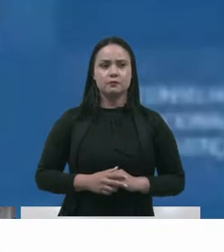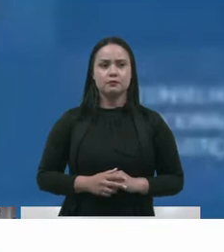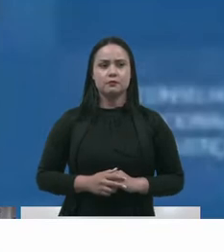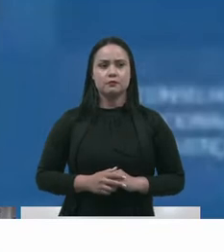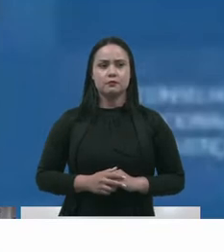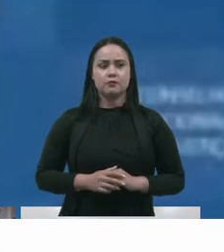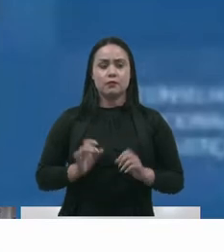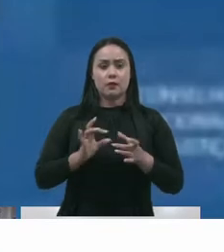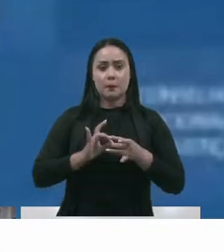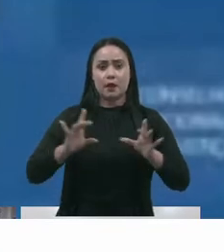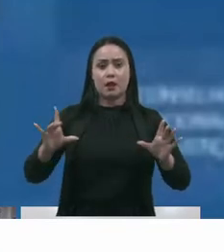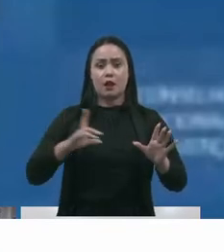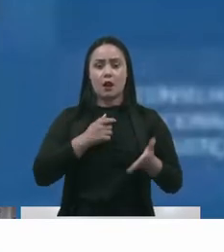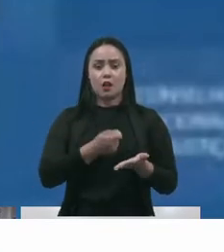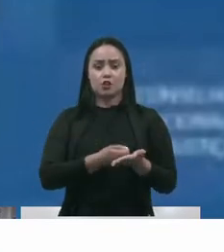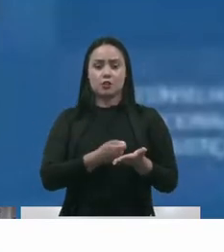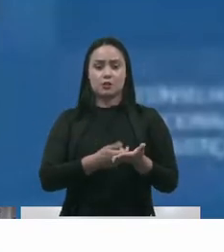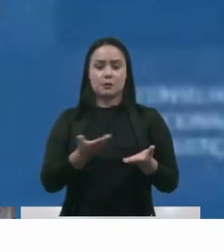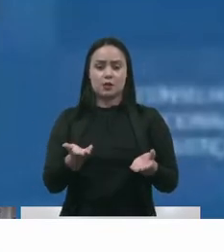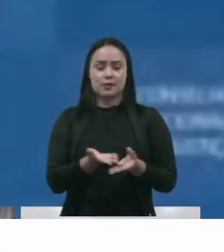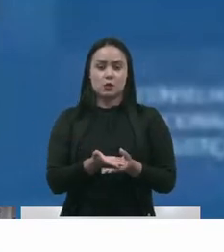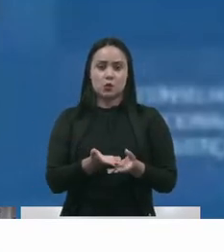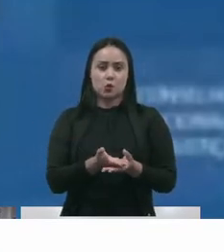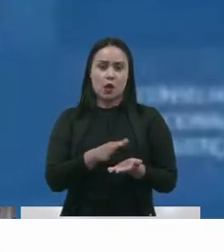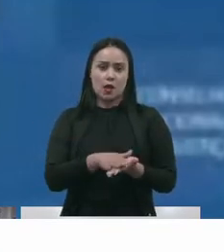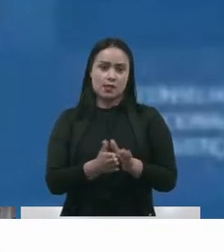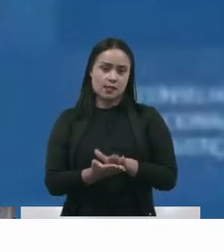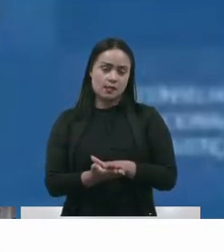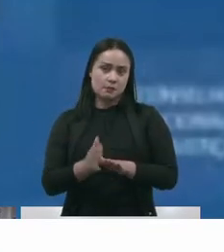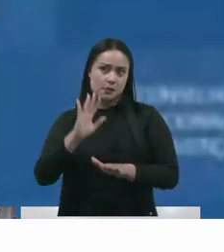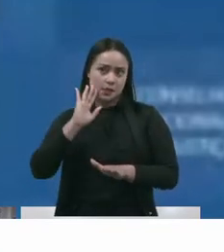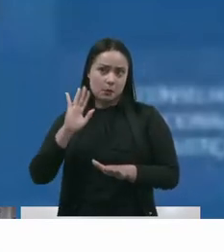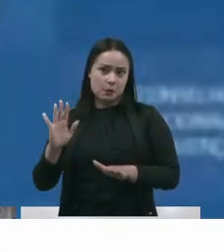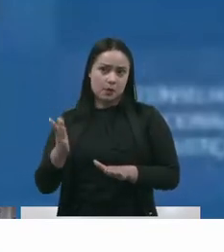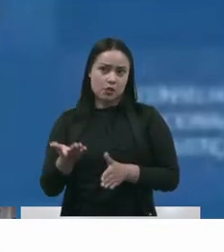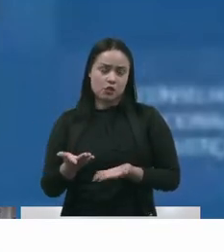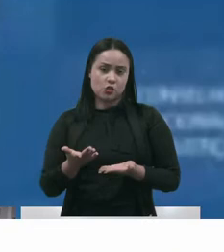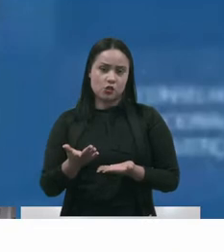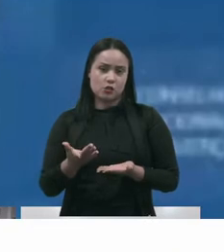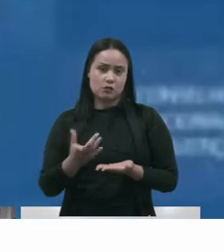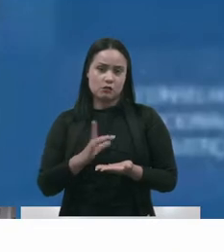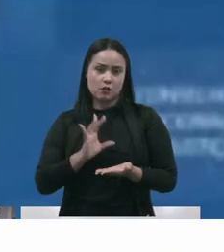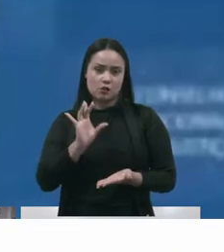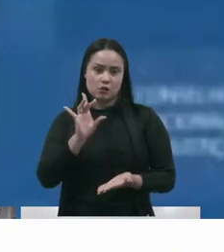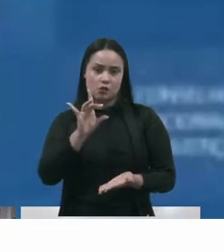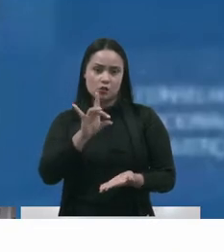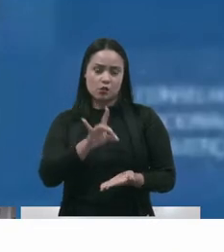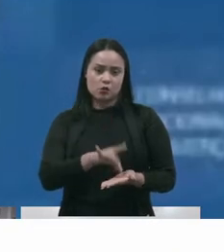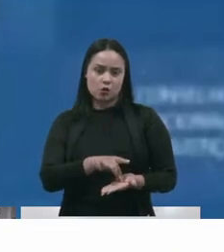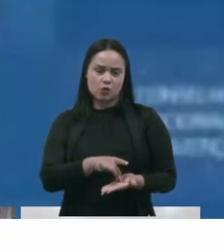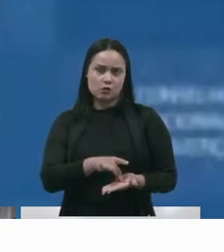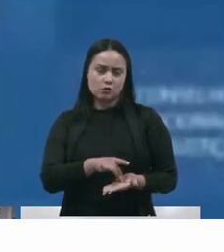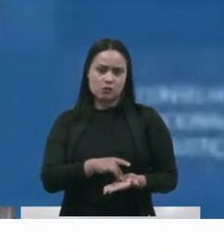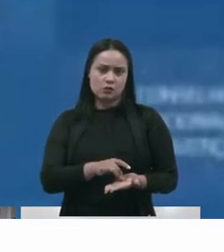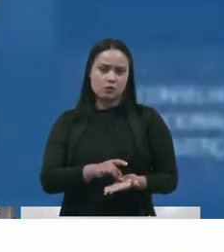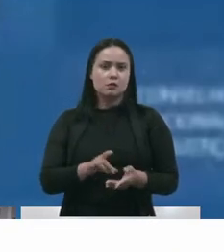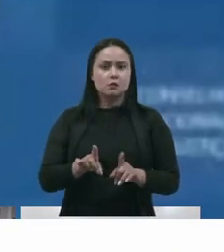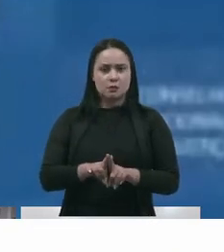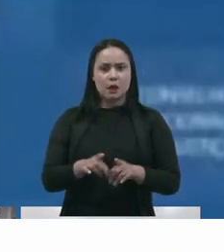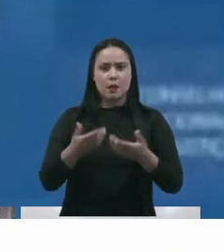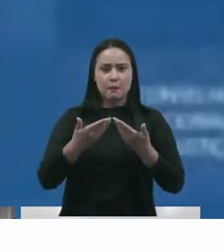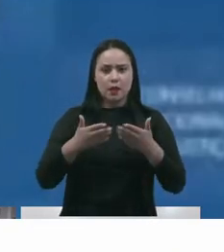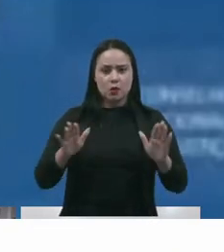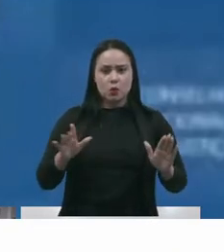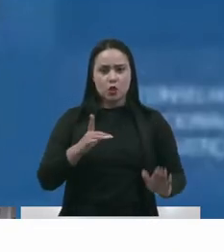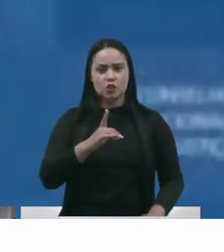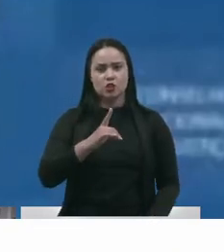flexibilizar garantias processuais, principalmente na questão das sanções e de abertura